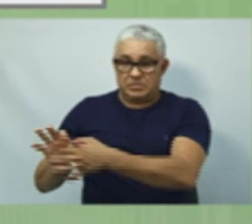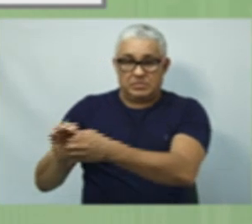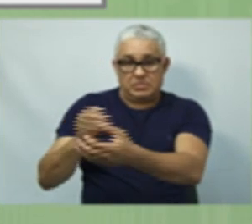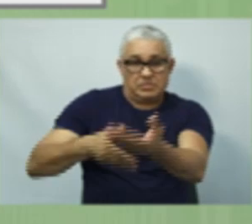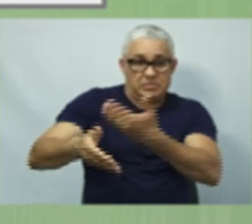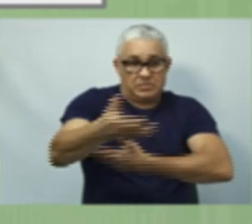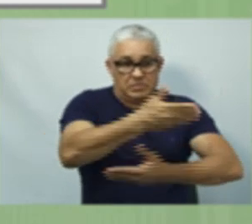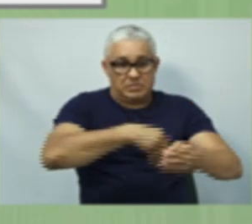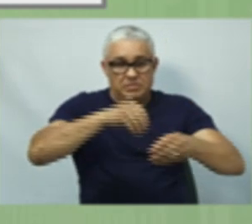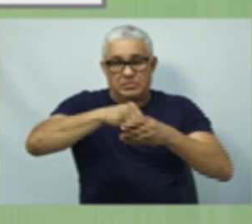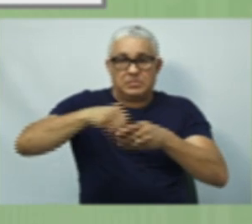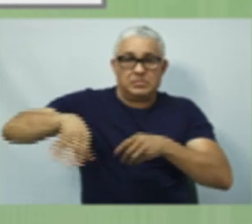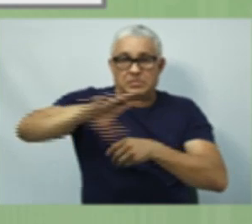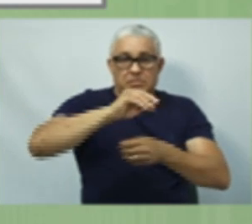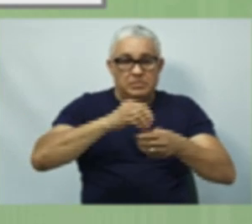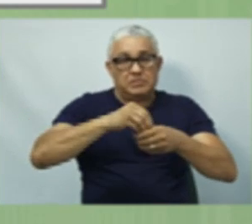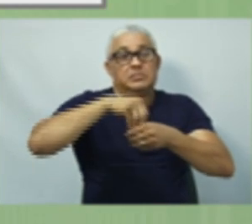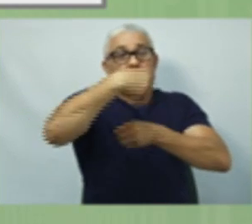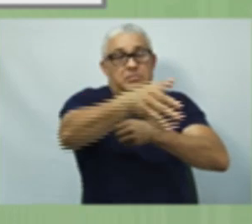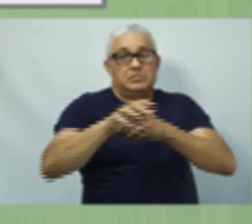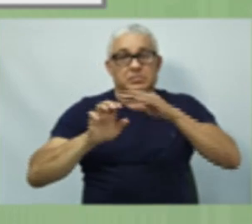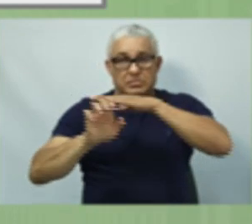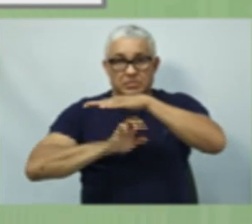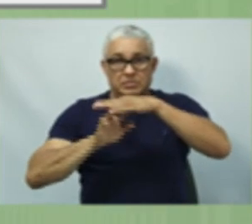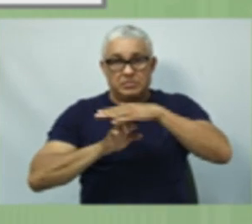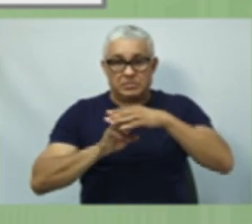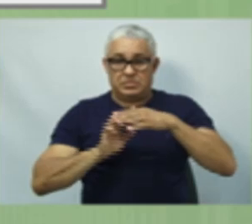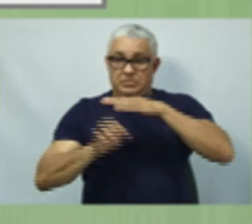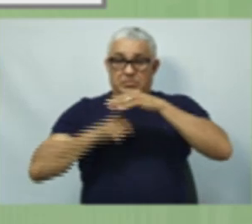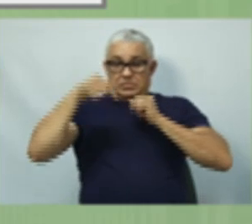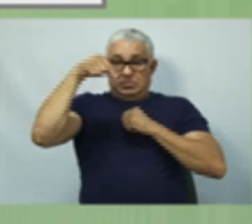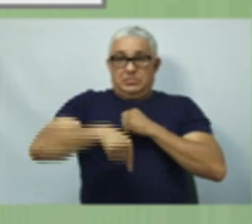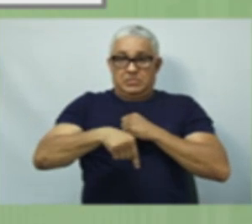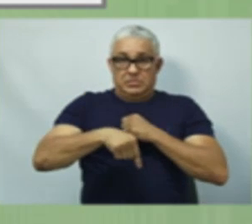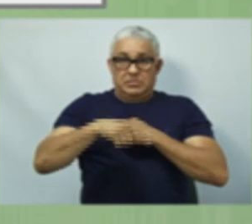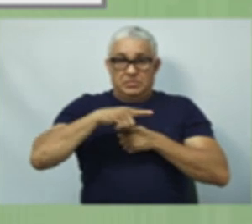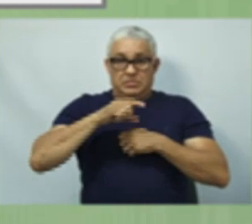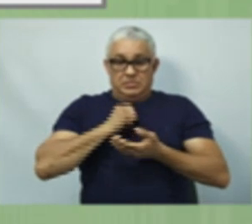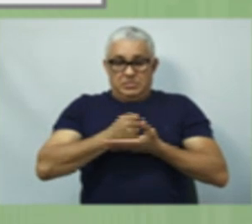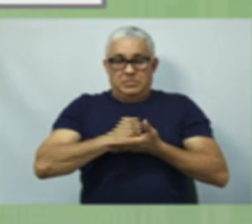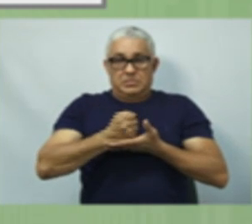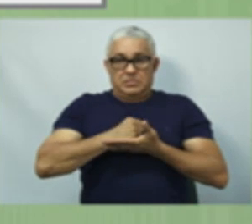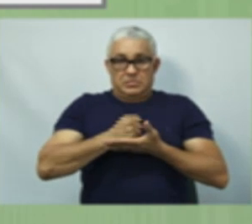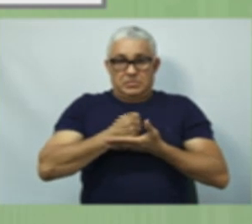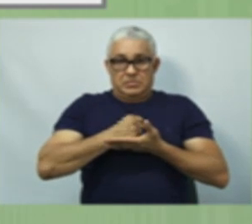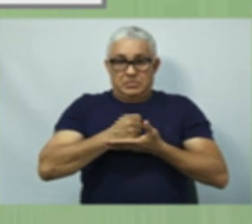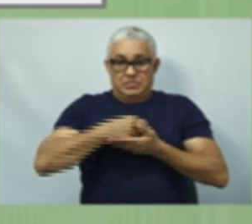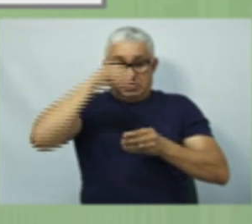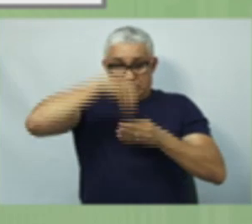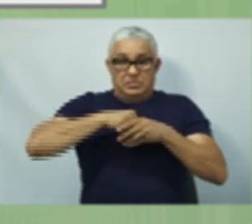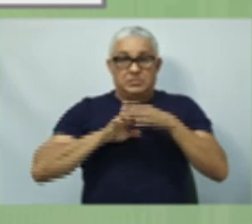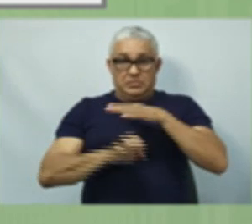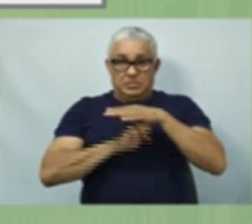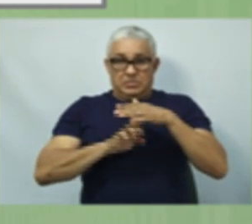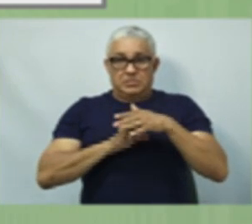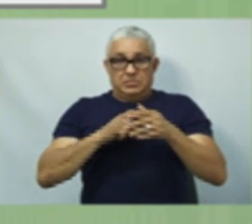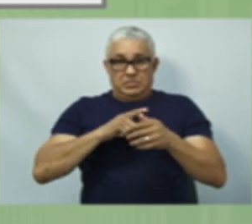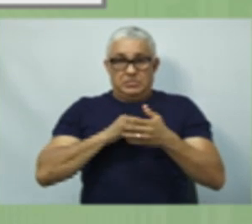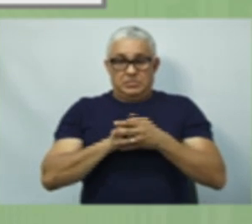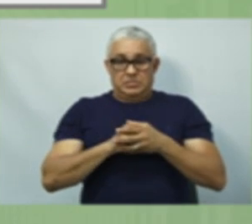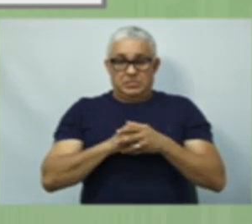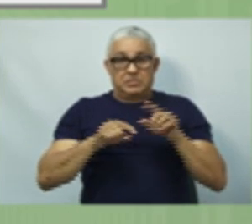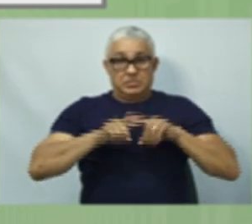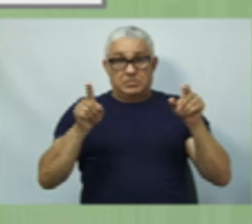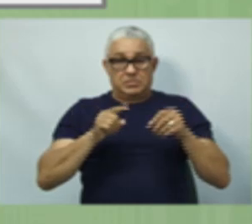ao ambiente externo da organização. A organização está aqui, ela tem controle sobre o ambiente dentro da organização, mas